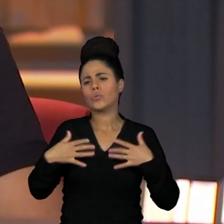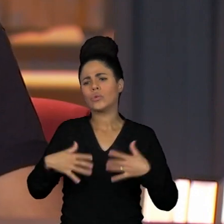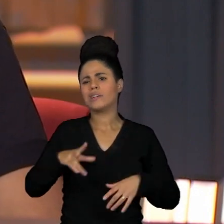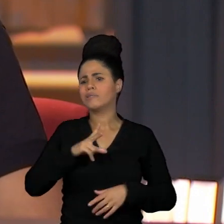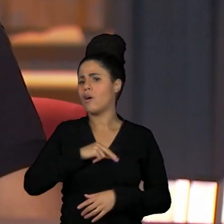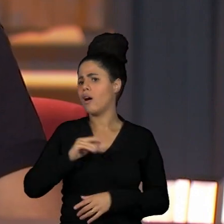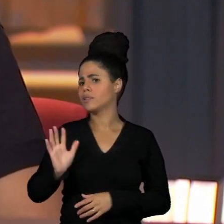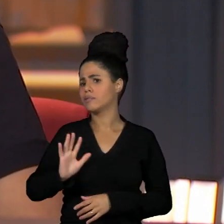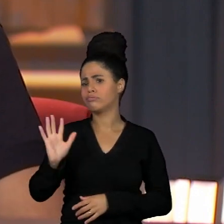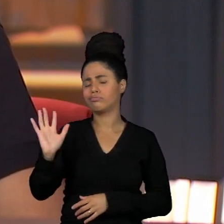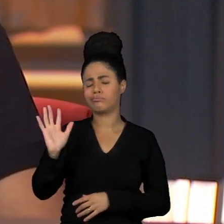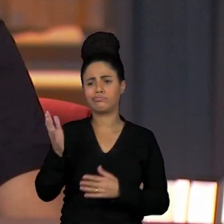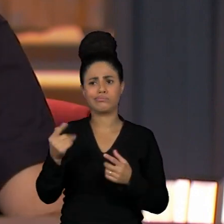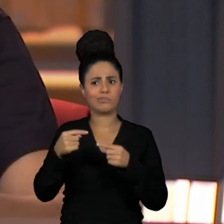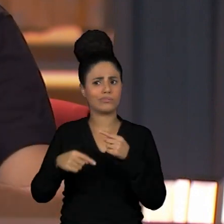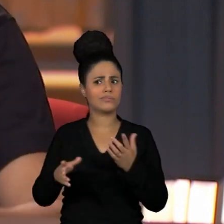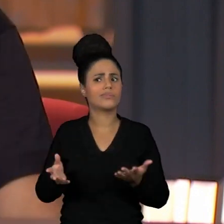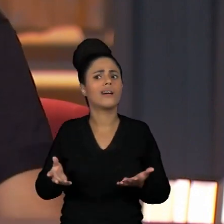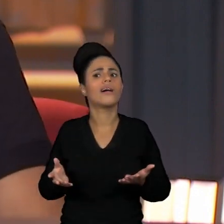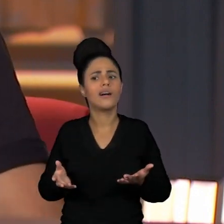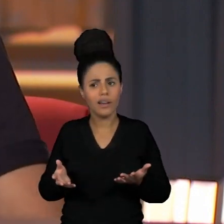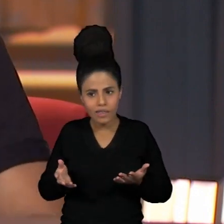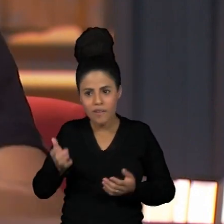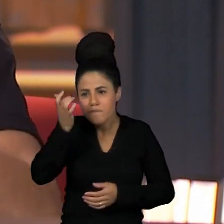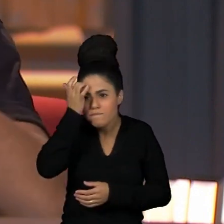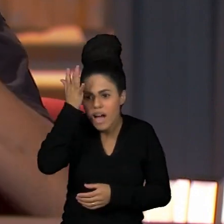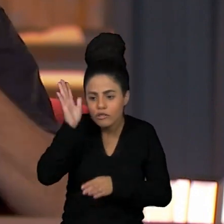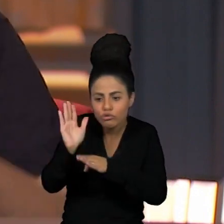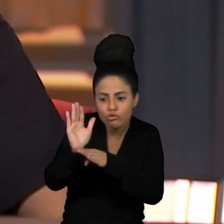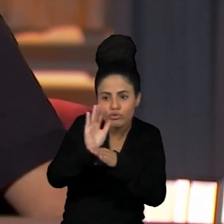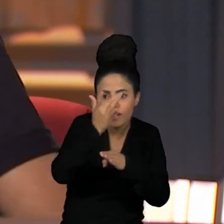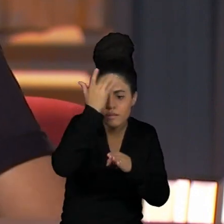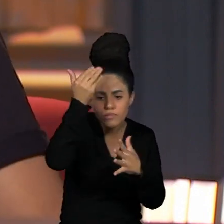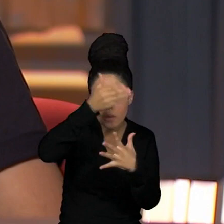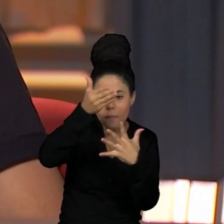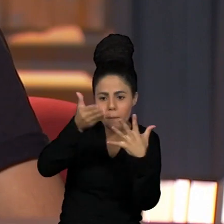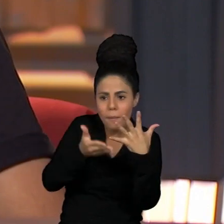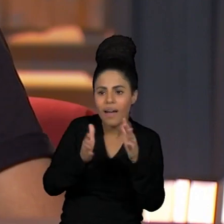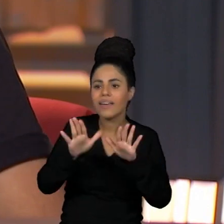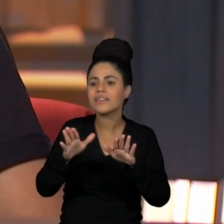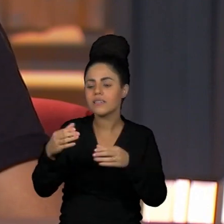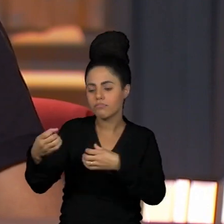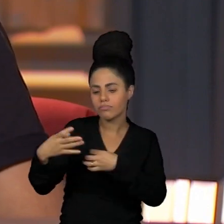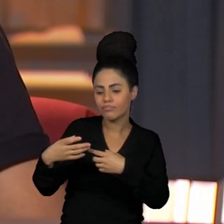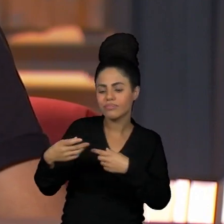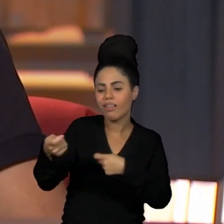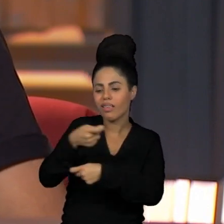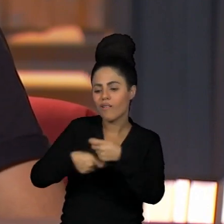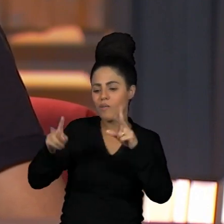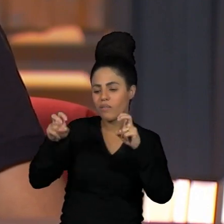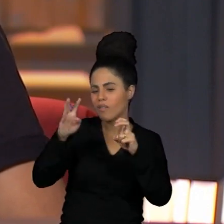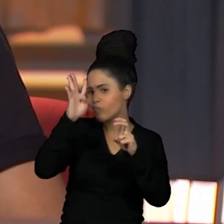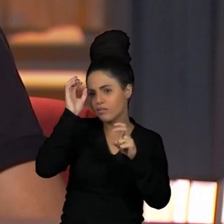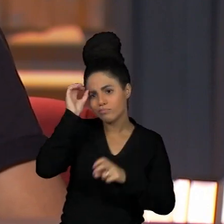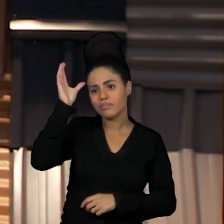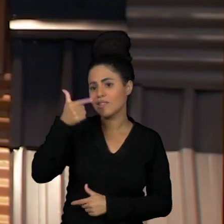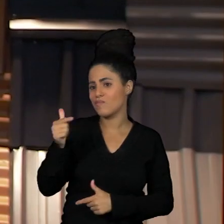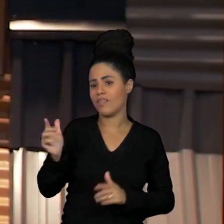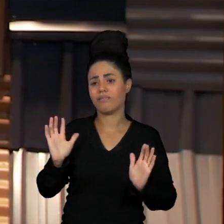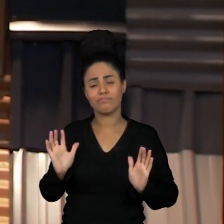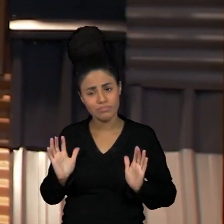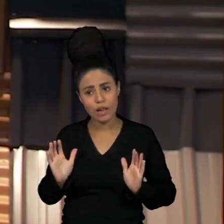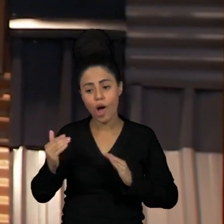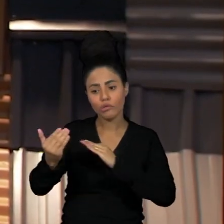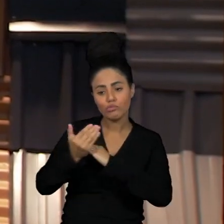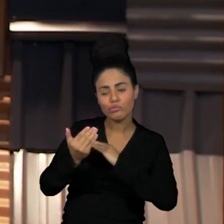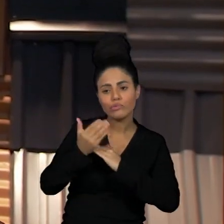alto. Né? E aí vai facilitar ali para a pessoa que não tem educação financeira. E aí isso pode ser prejudicial.